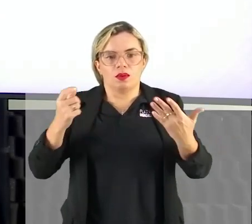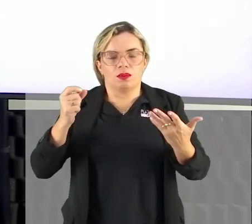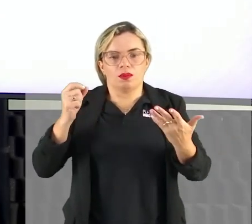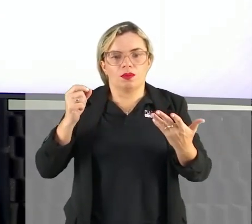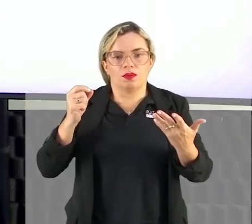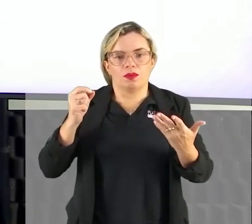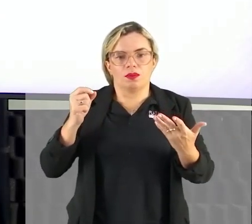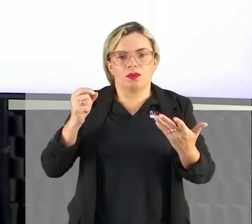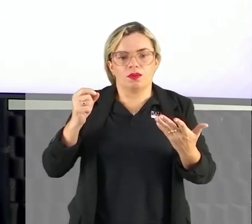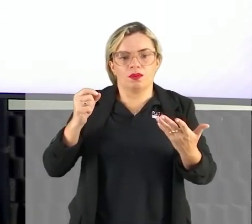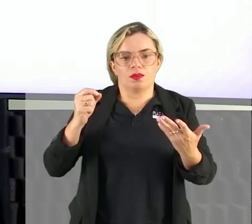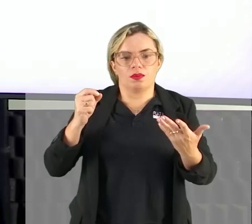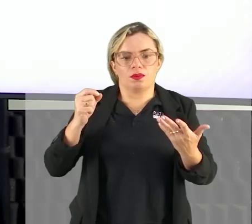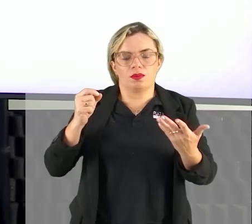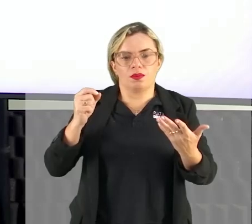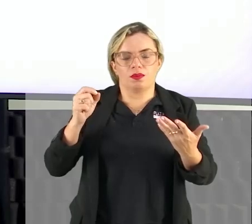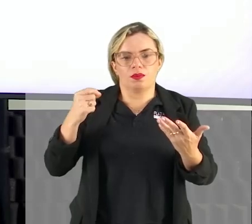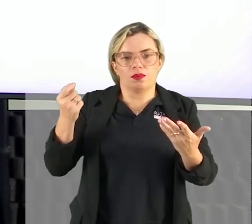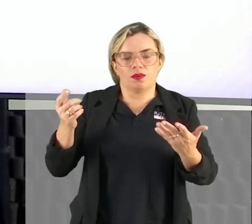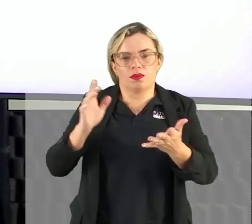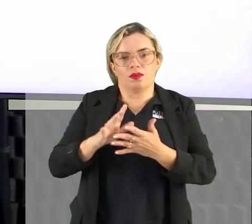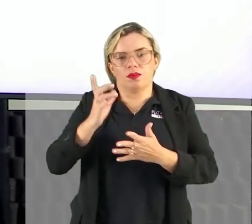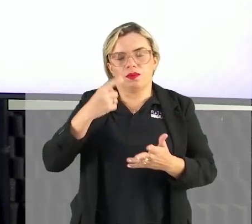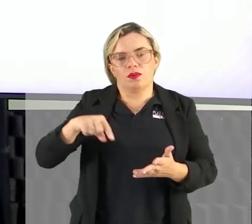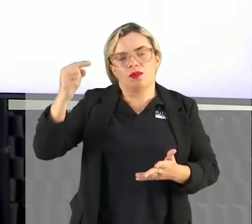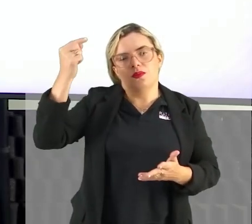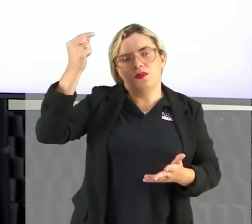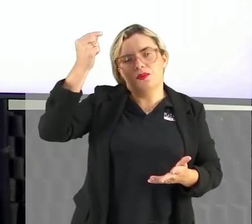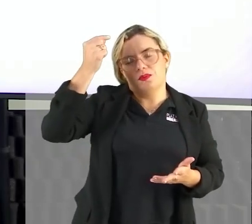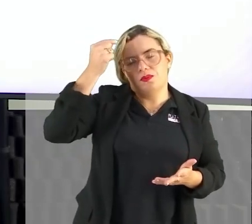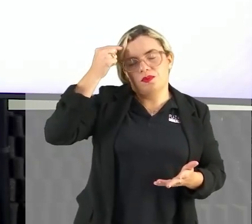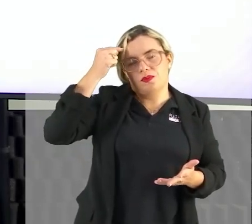Então, se a gente pensa